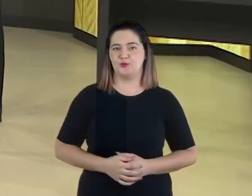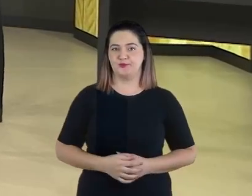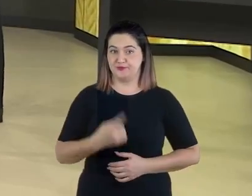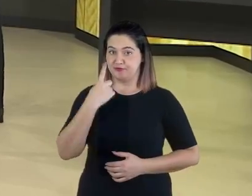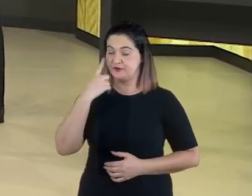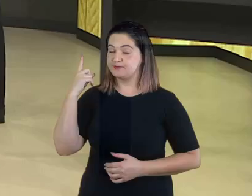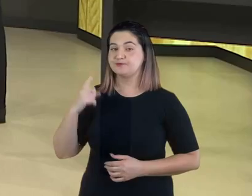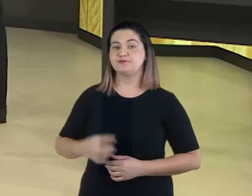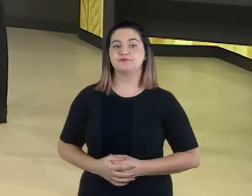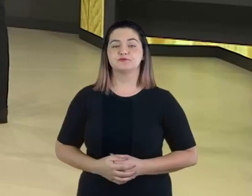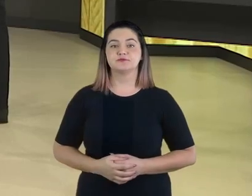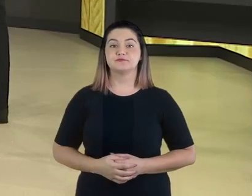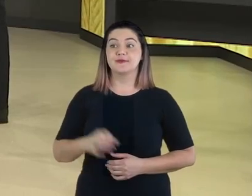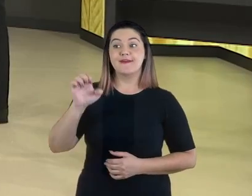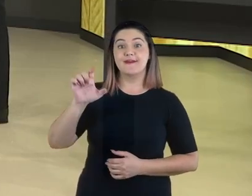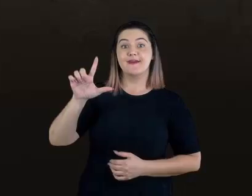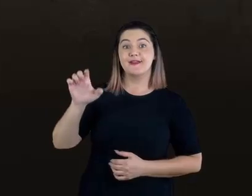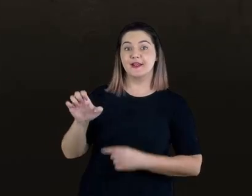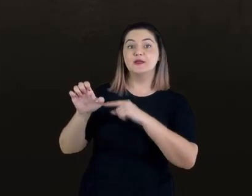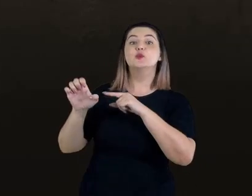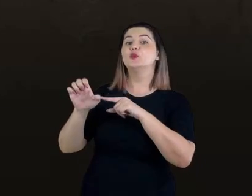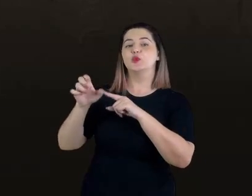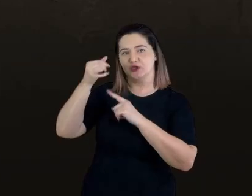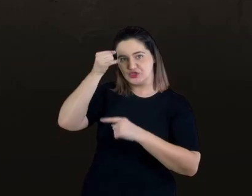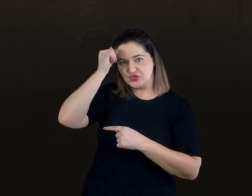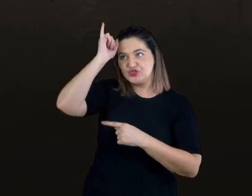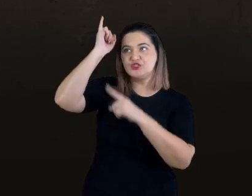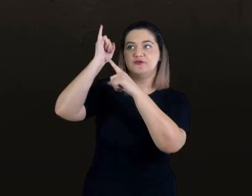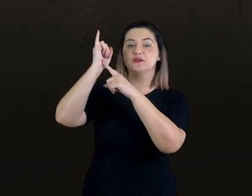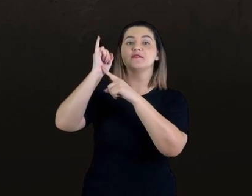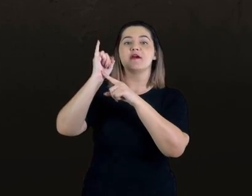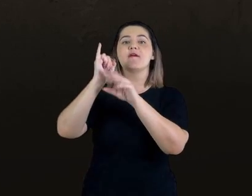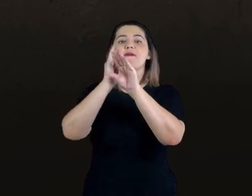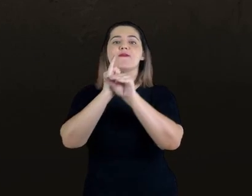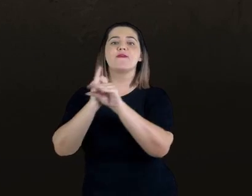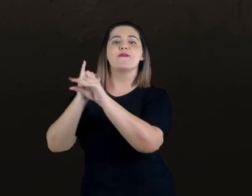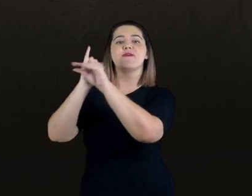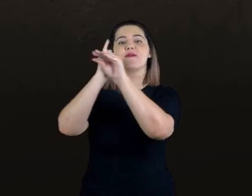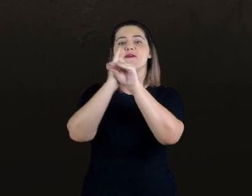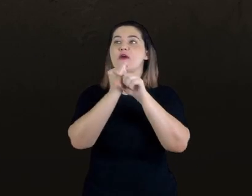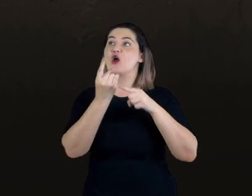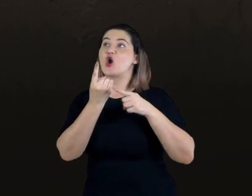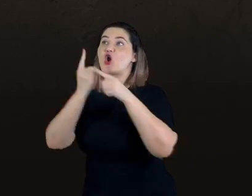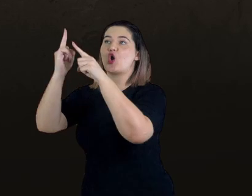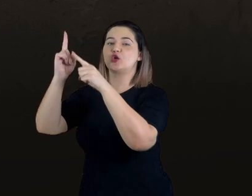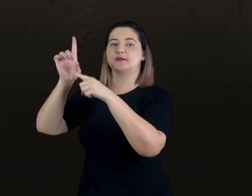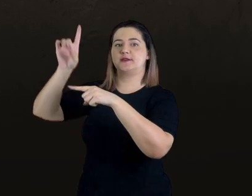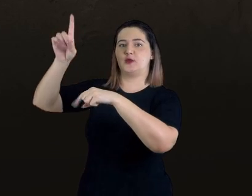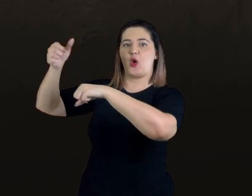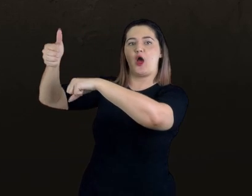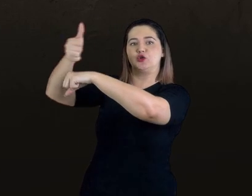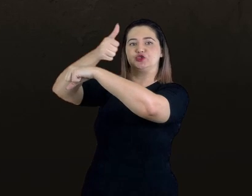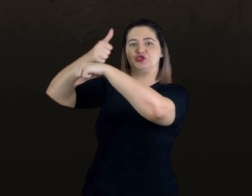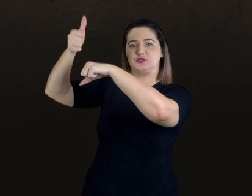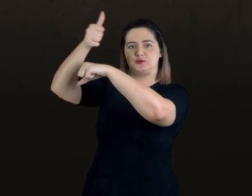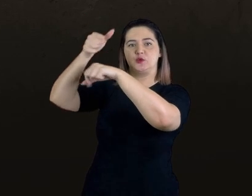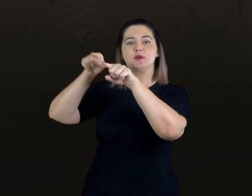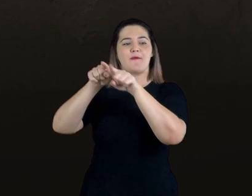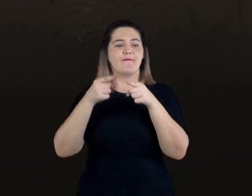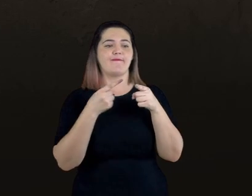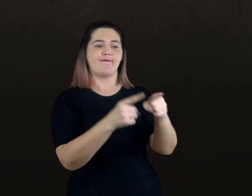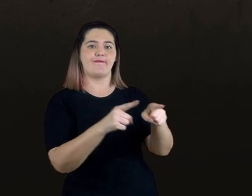Diz assim: ele, o pequeno chifre, falará contra o Altíssimo, oprimirá os santos do